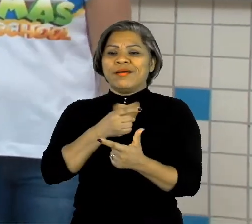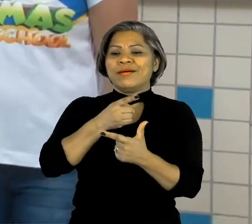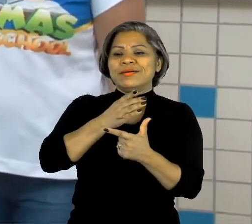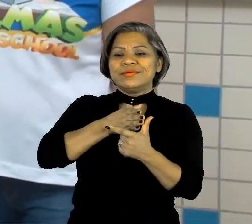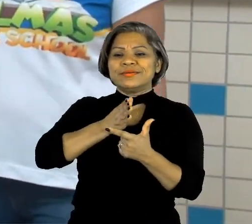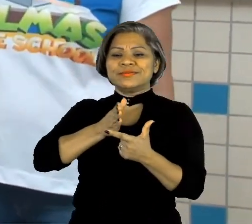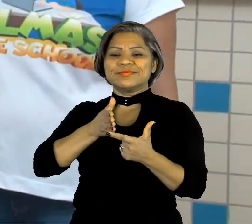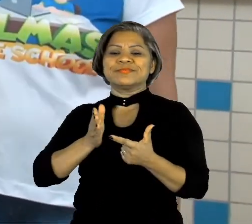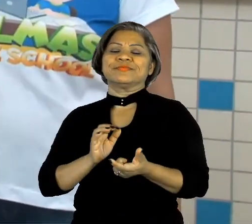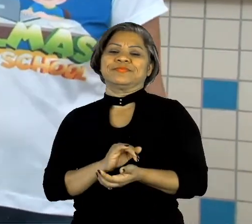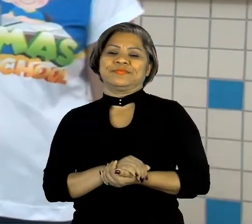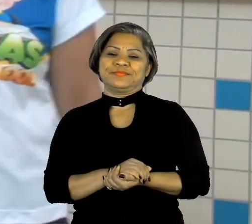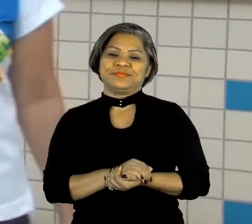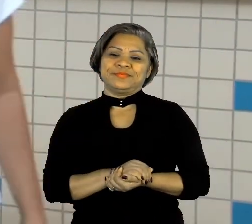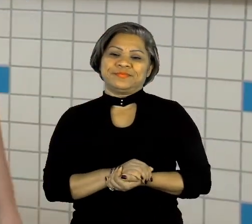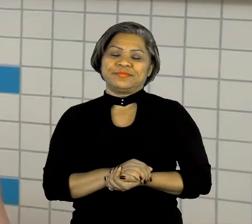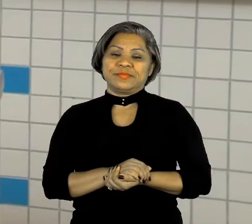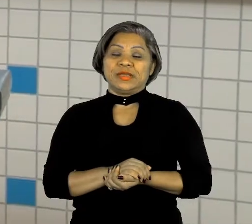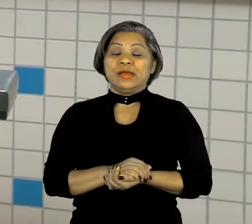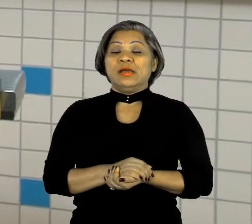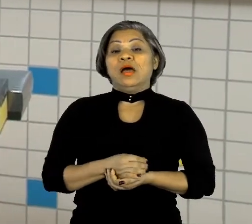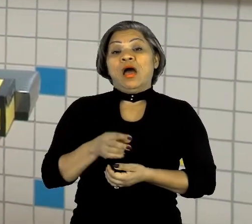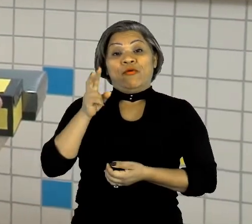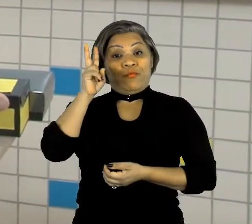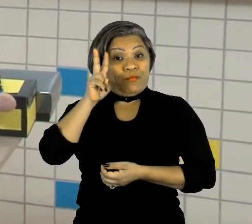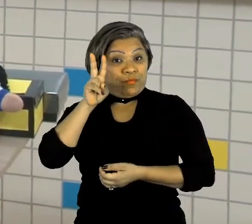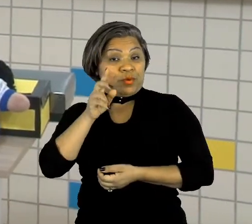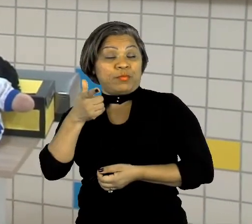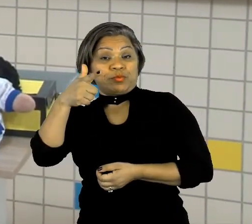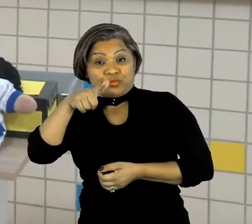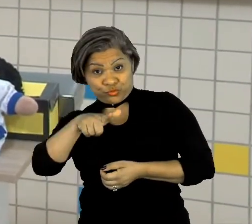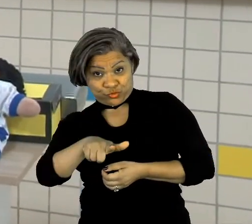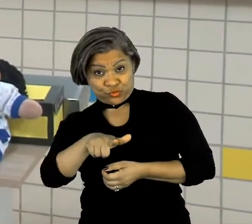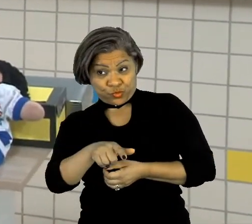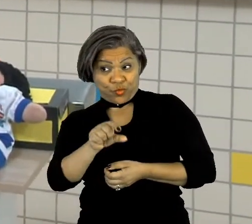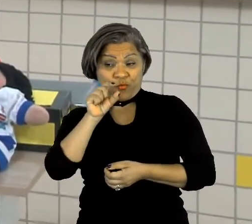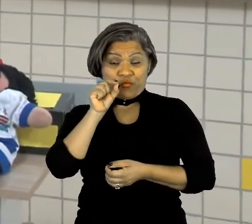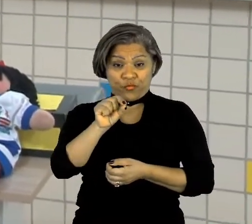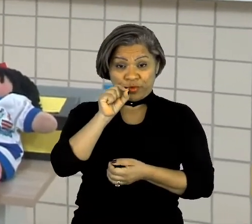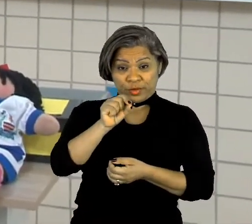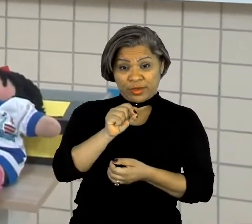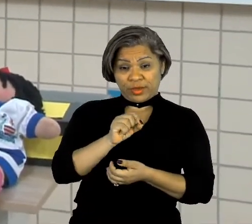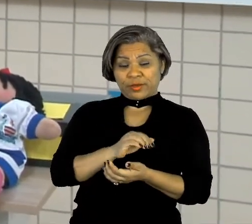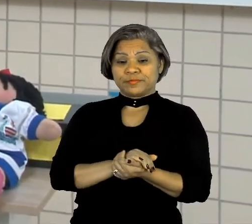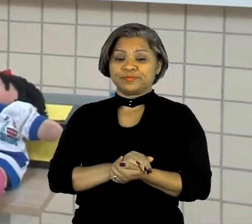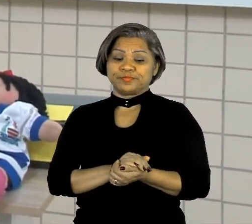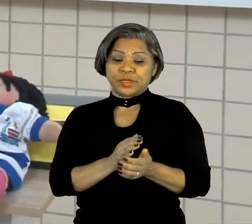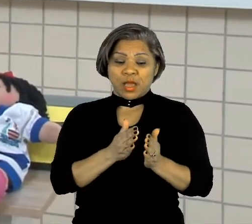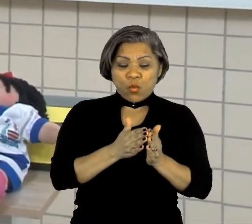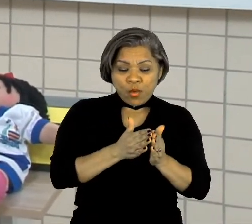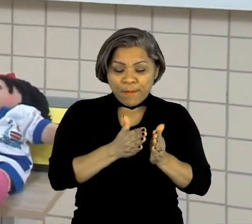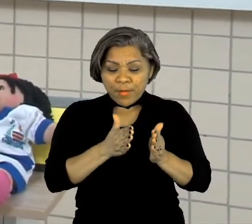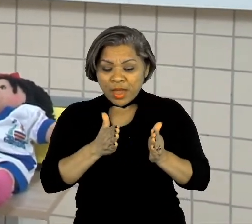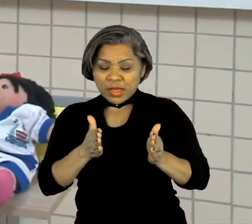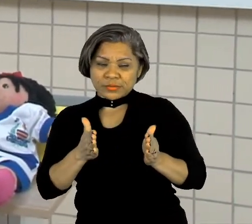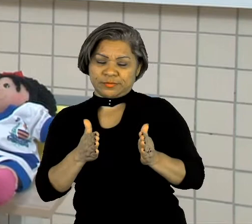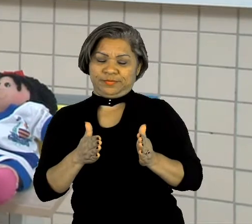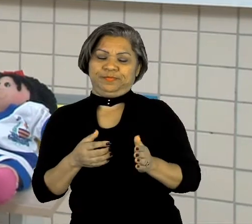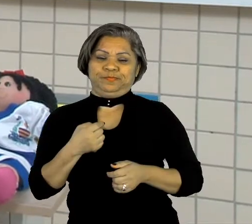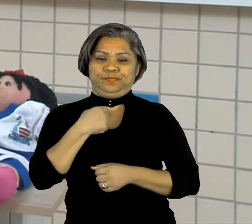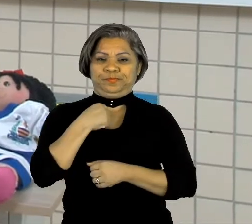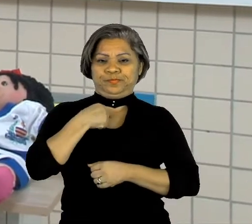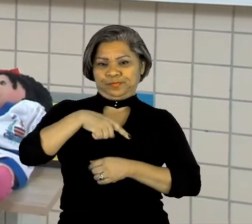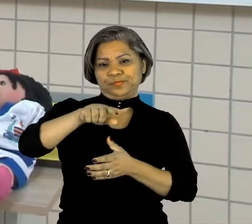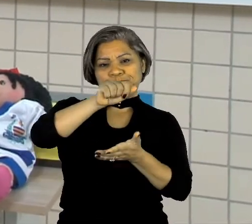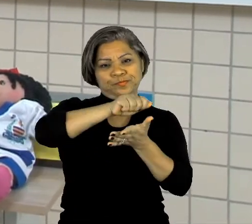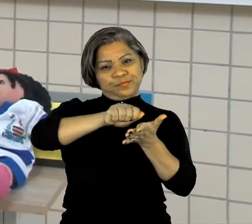vamos trabalhar um pouquinho, relembrar sobre a questão do espaçamento. Quando eu vou escrever, eu tenho que lembrar que